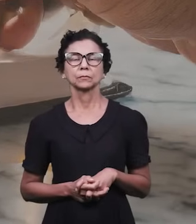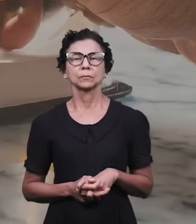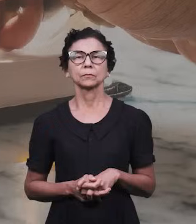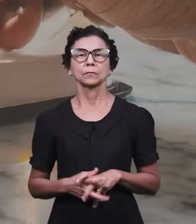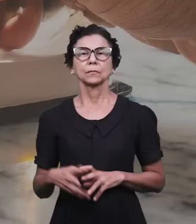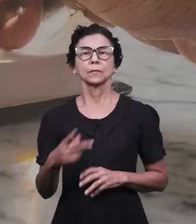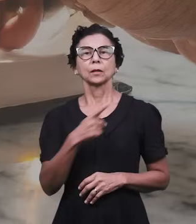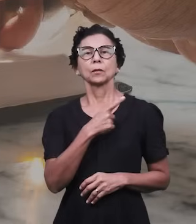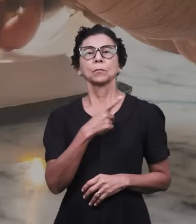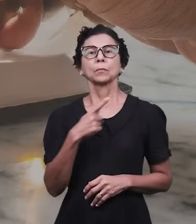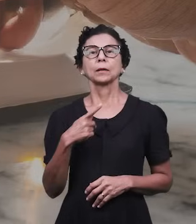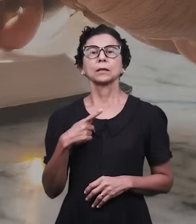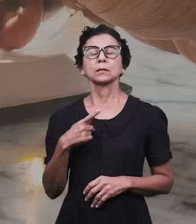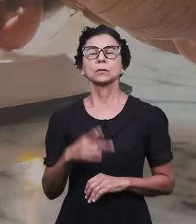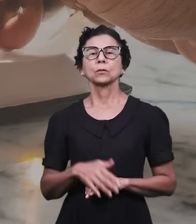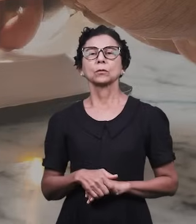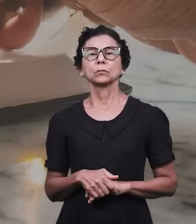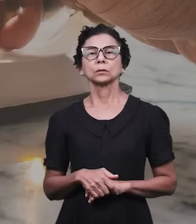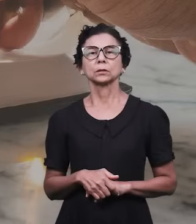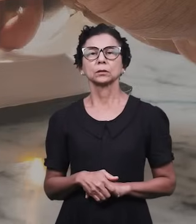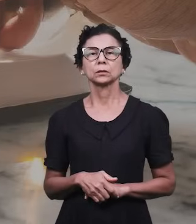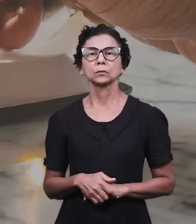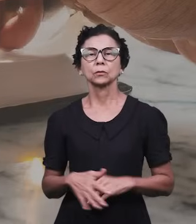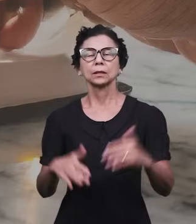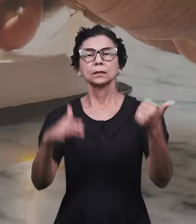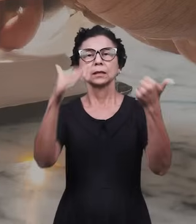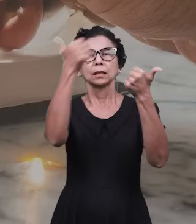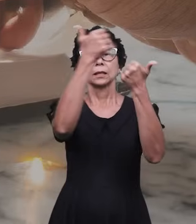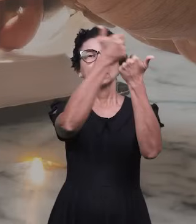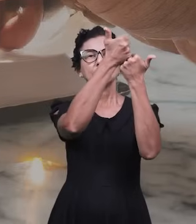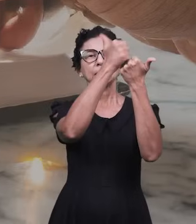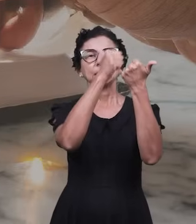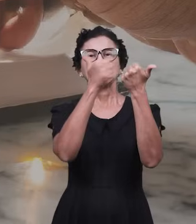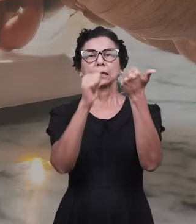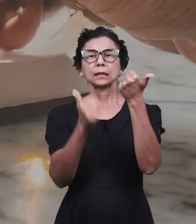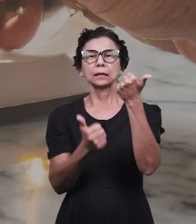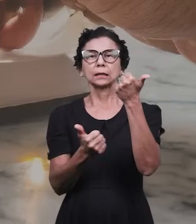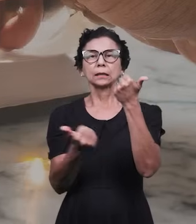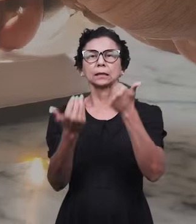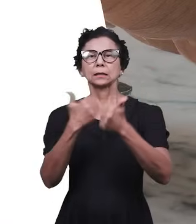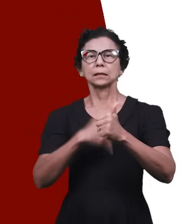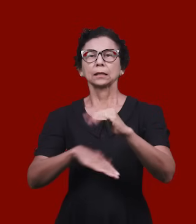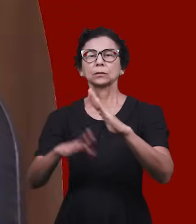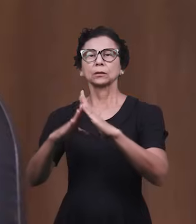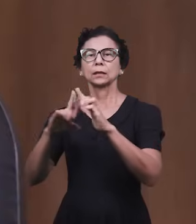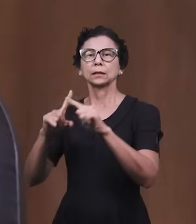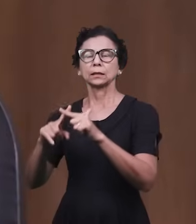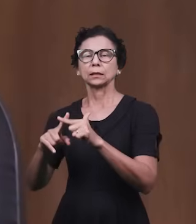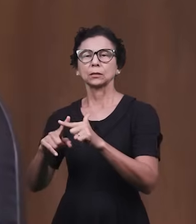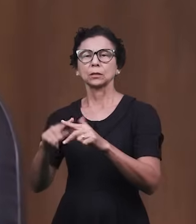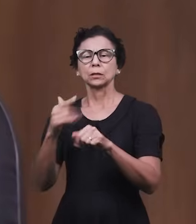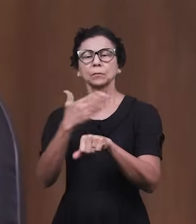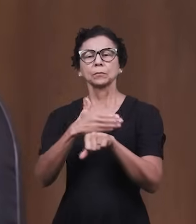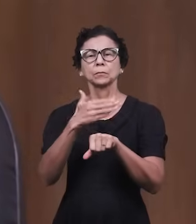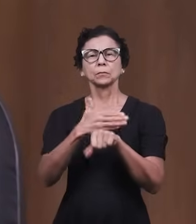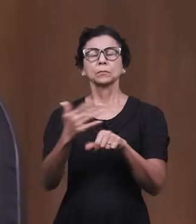Pastor, quais são as hierarquias existentes na igreja e por que elas são praticadas? Eu vou